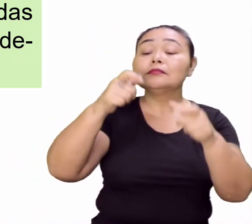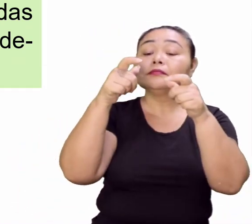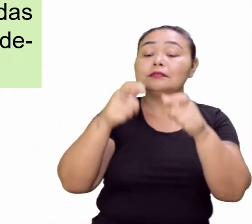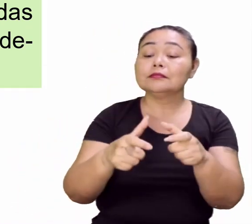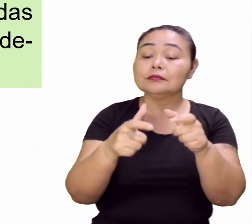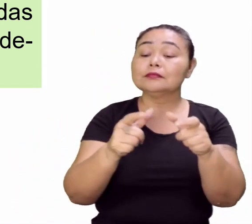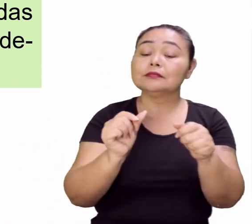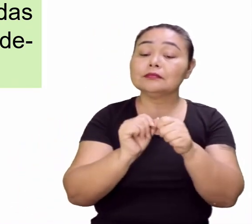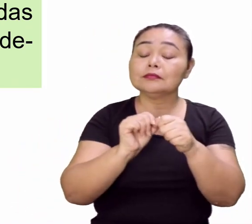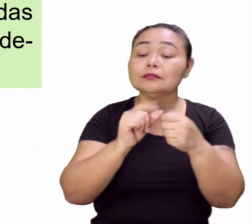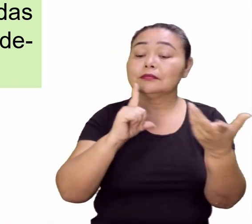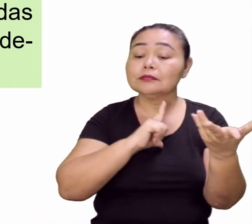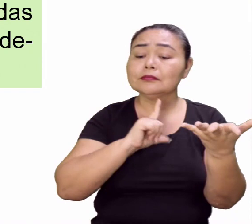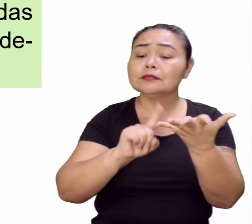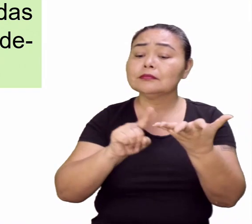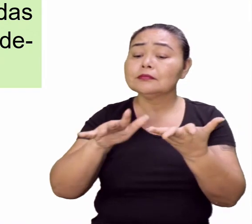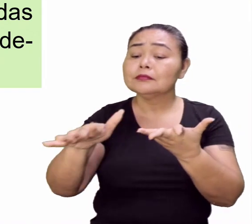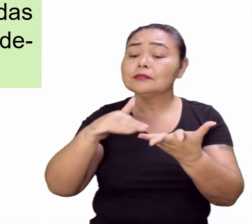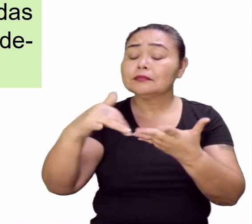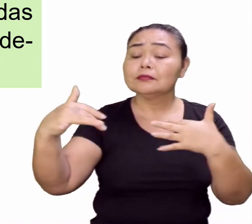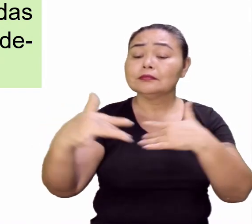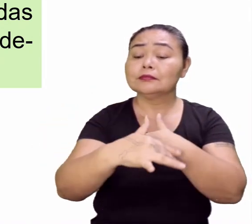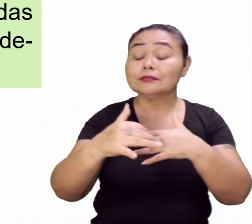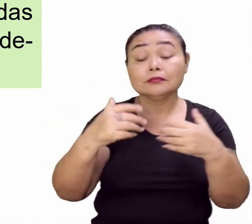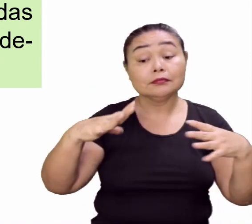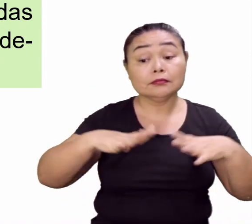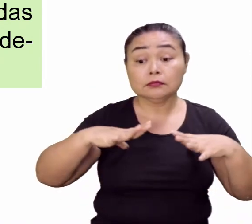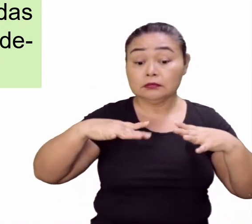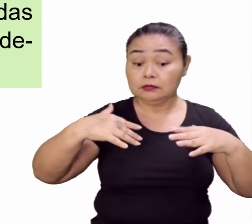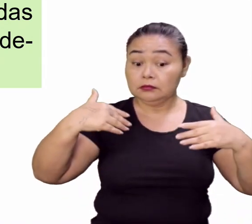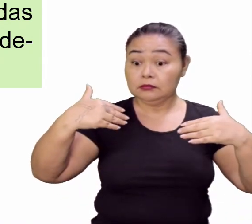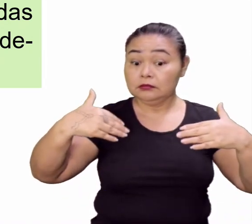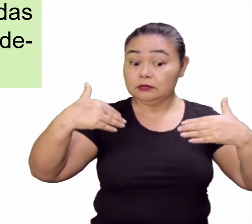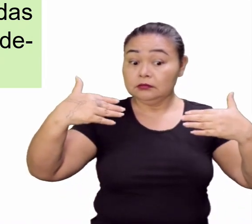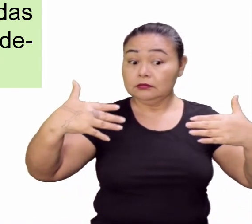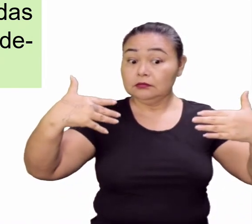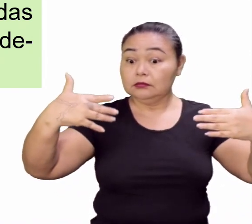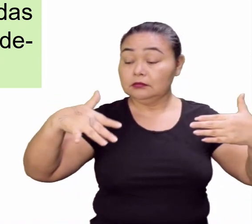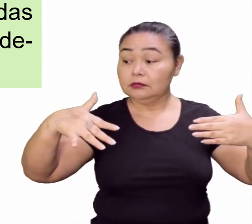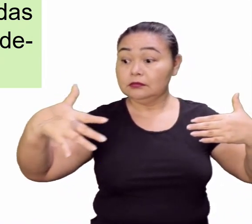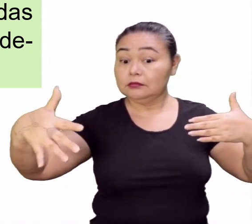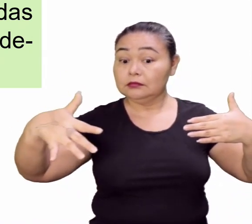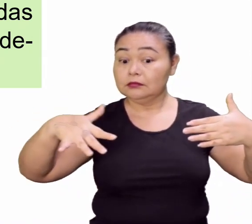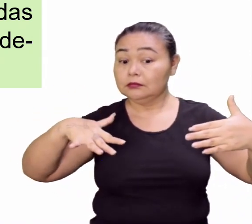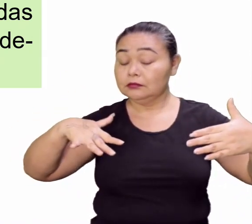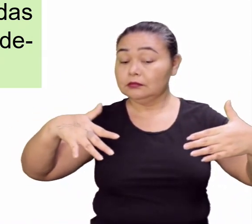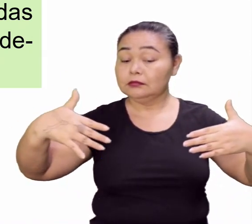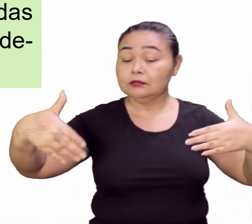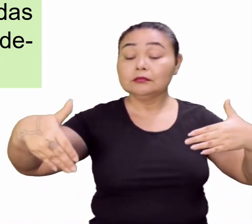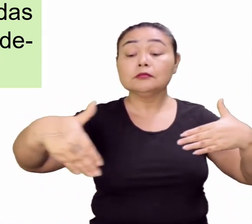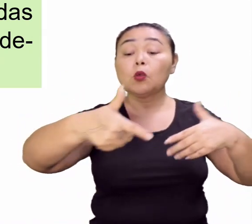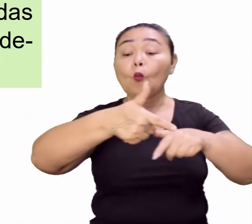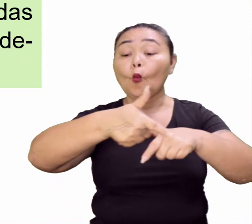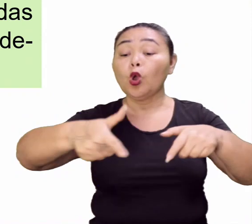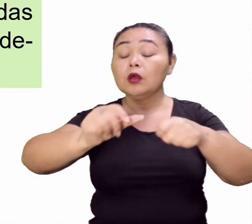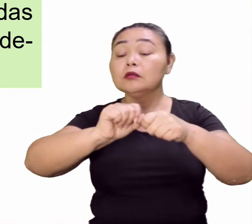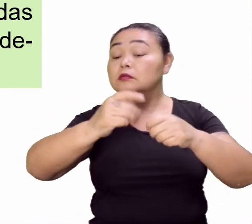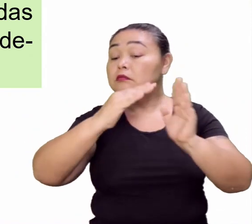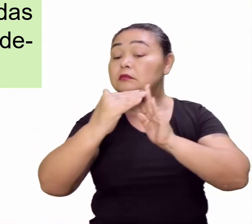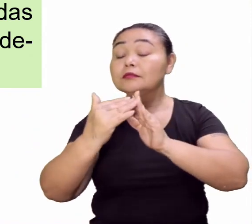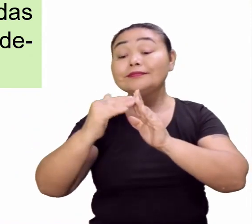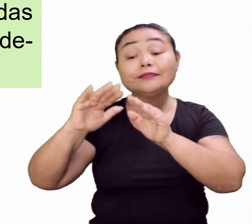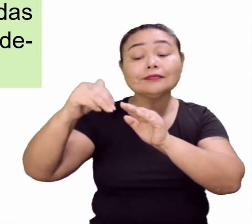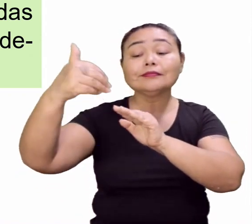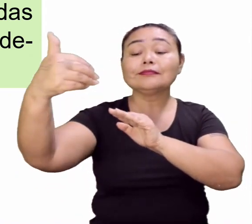lugar que tem várias áreas urbanas, mas as cidades vão crescendo, desenvolvendo, daqui a pouco ocupa aquele espaço que era vazio, que não tinha habitação,